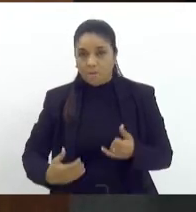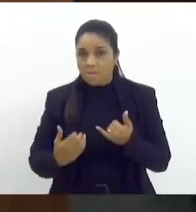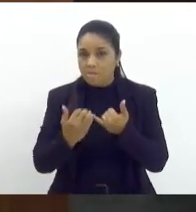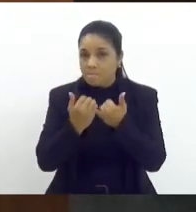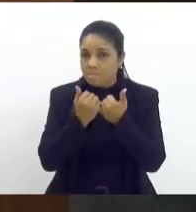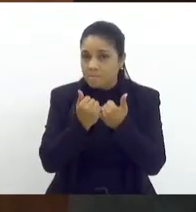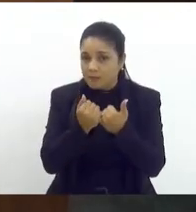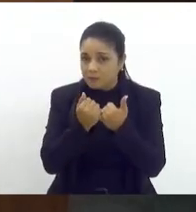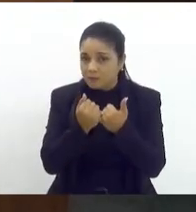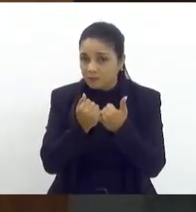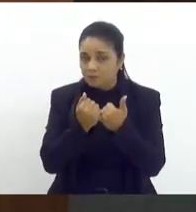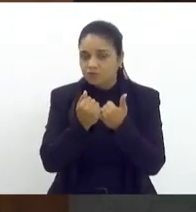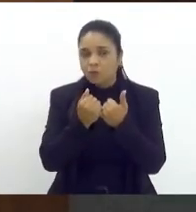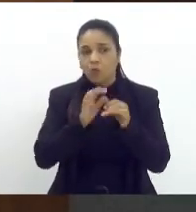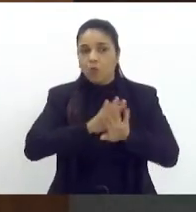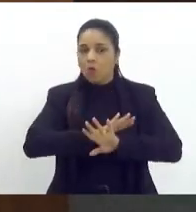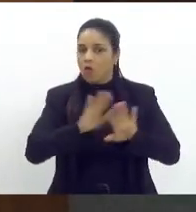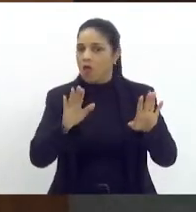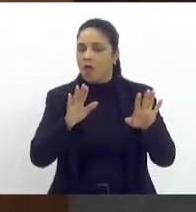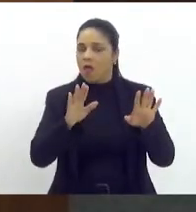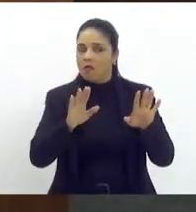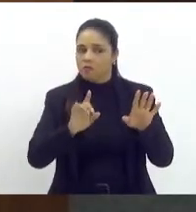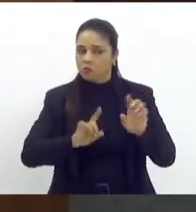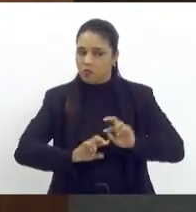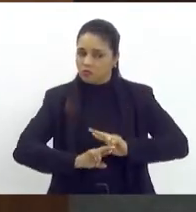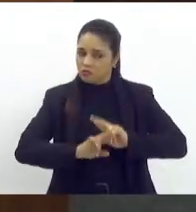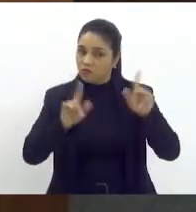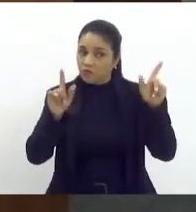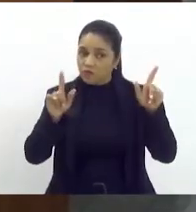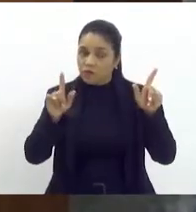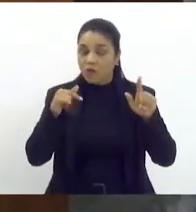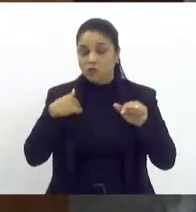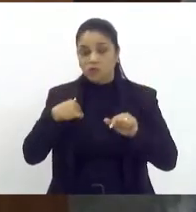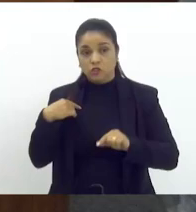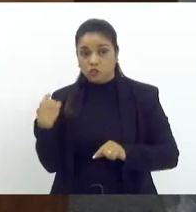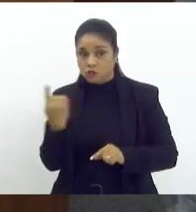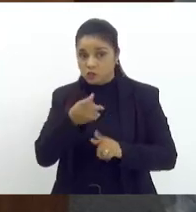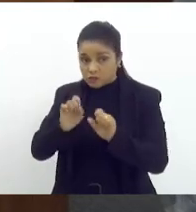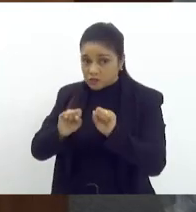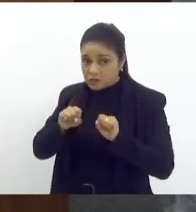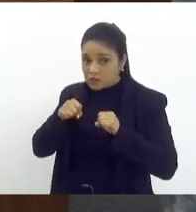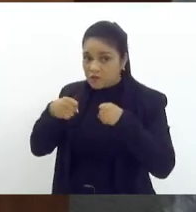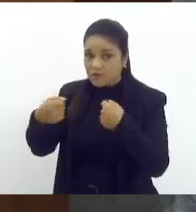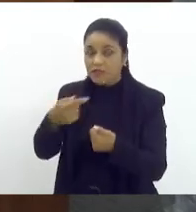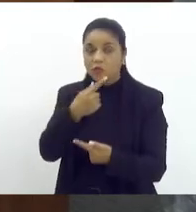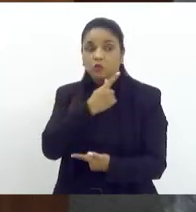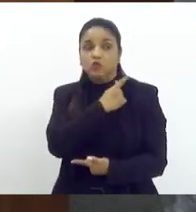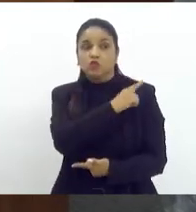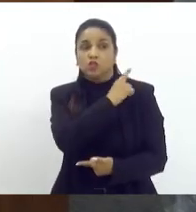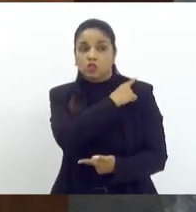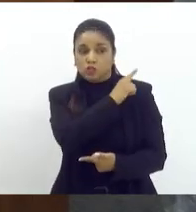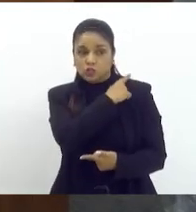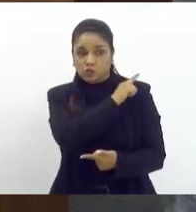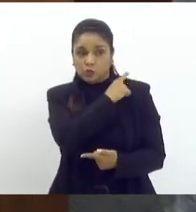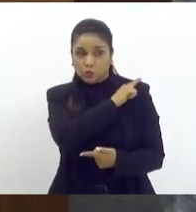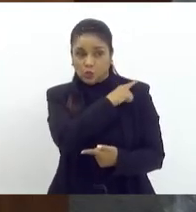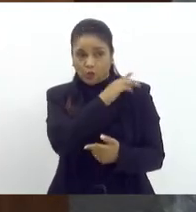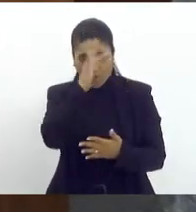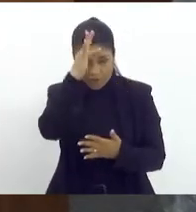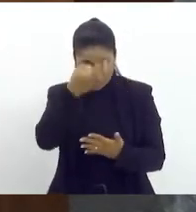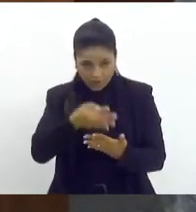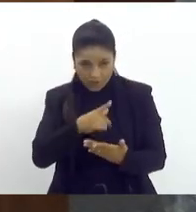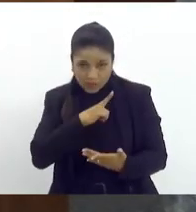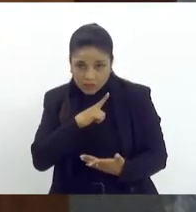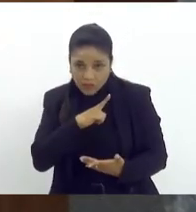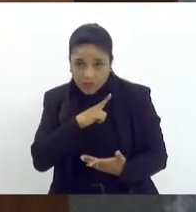nós não estamos mexendo nisso nós estamos defendendo o gestor de boa-fé para que não haja Um Apagão de caneta das pessoas